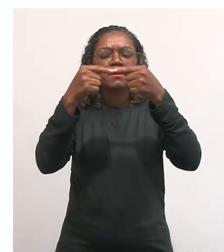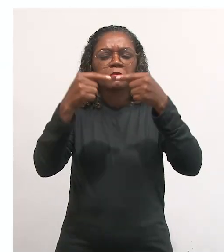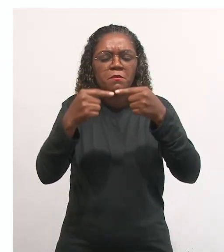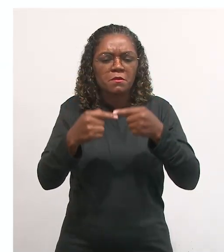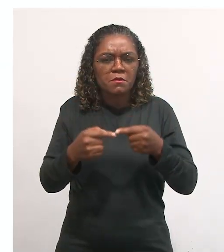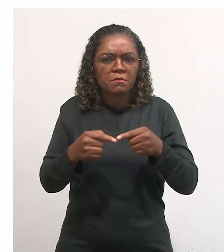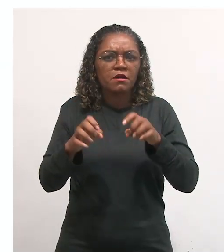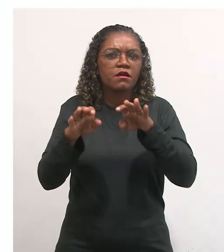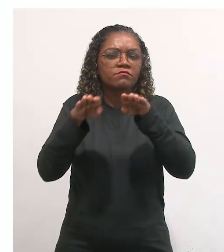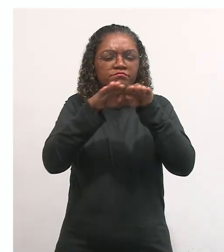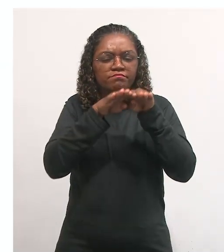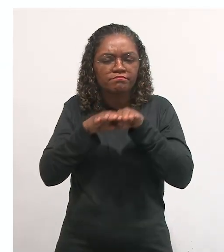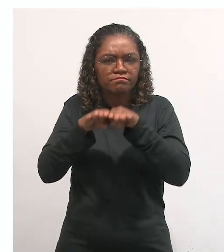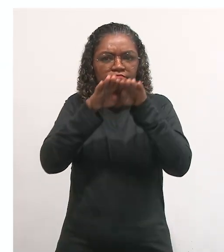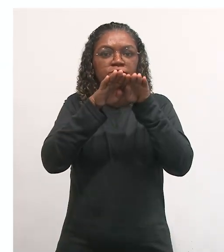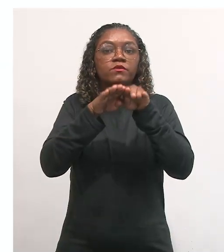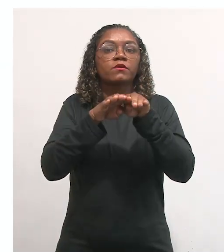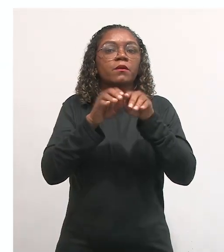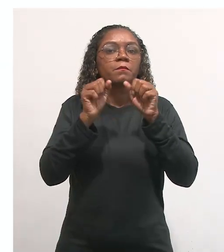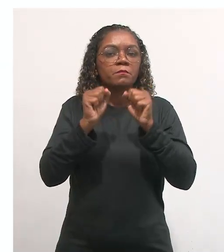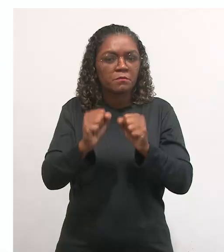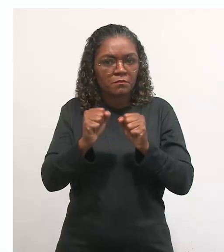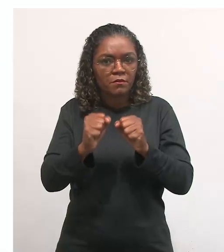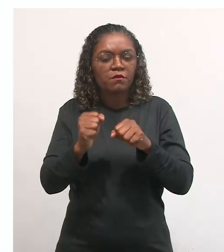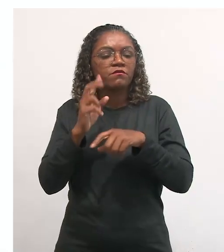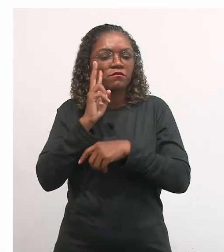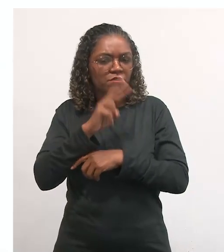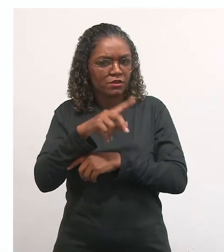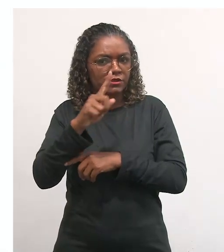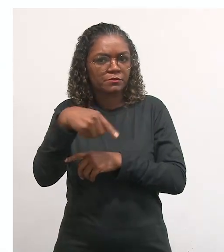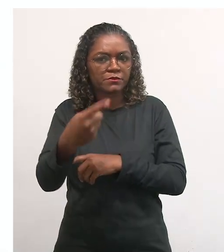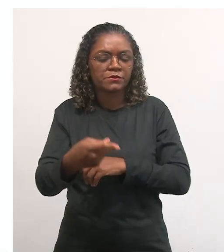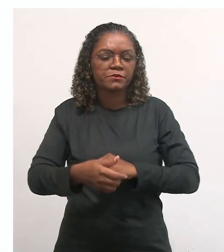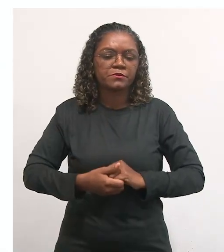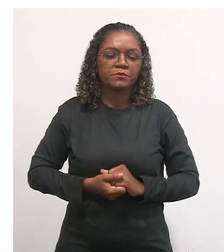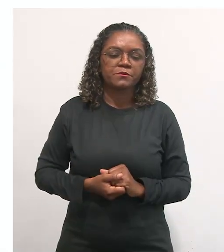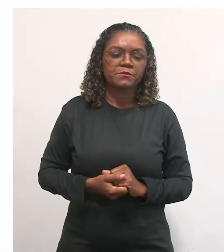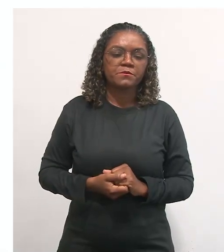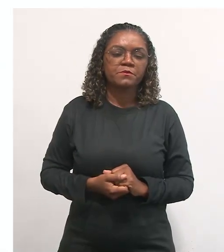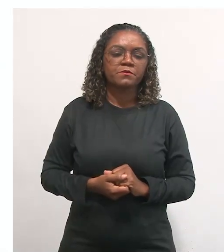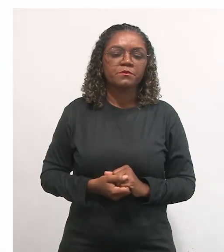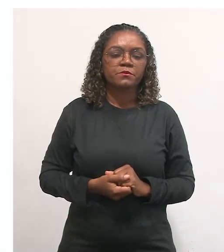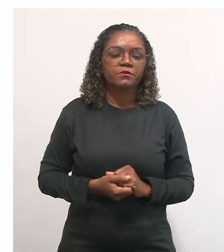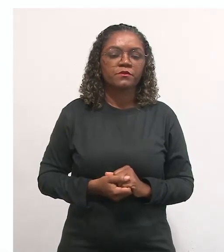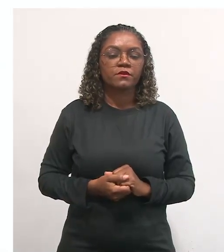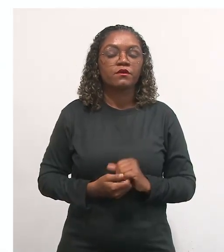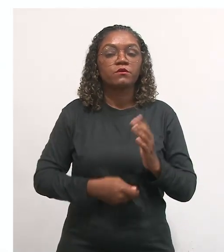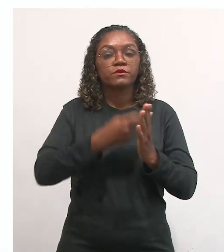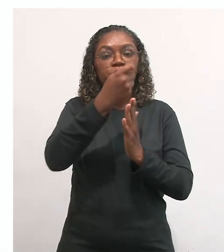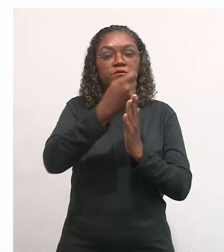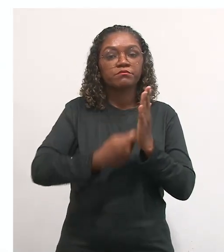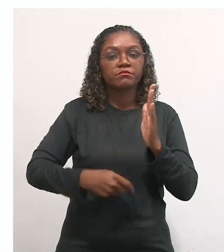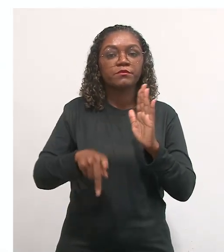que você vai poder observar ele de forma bem e mais tranquila tá disposição dos textos em geral